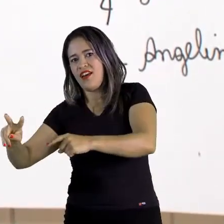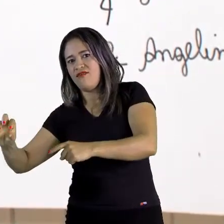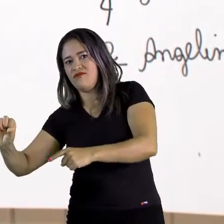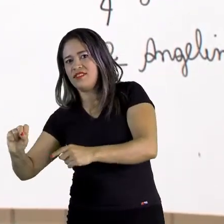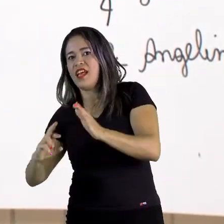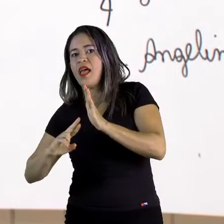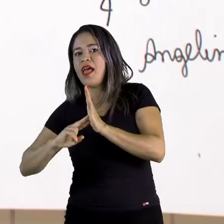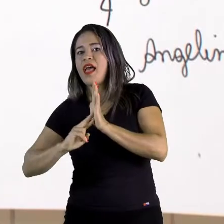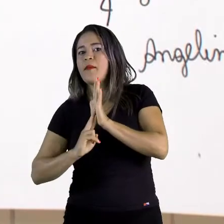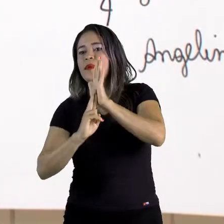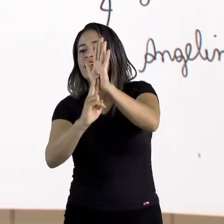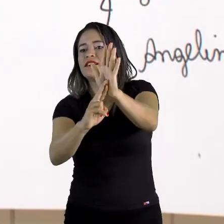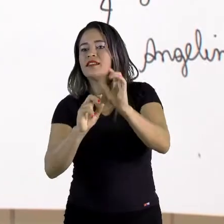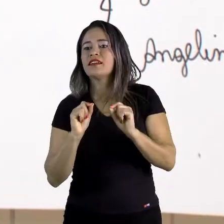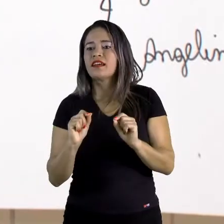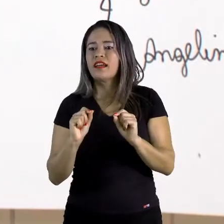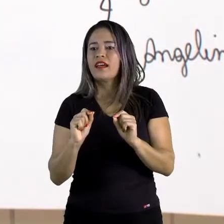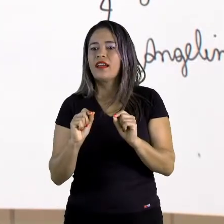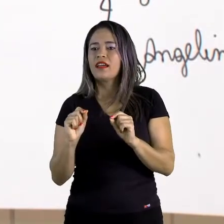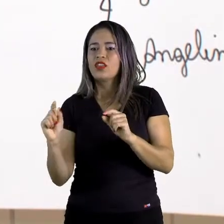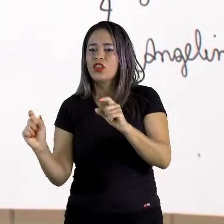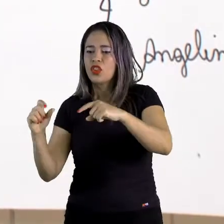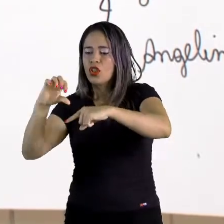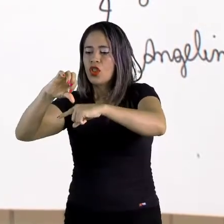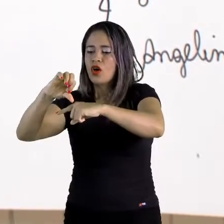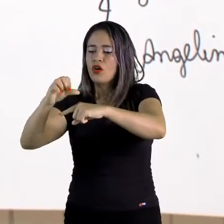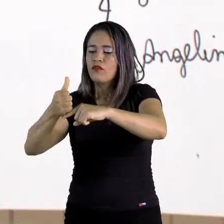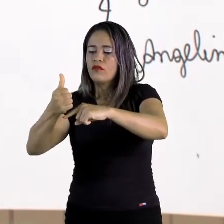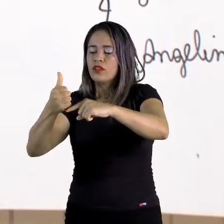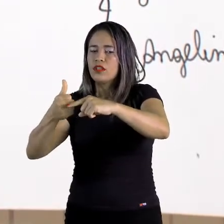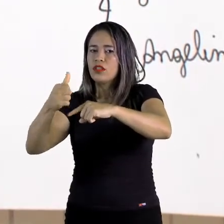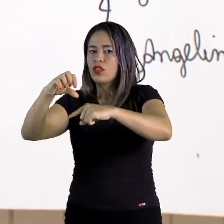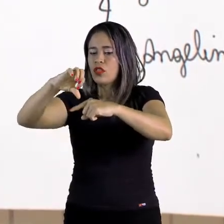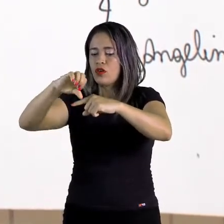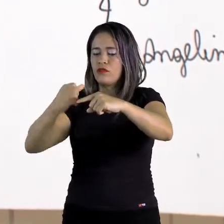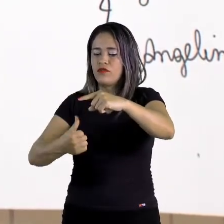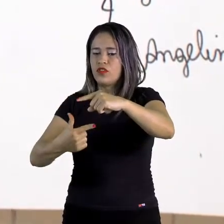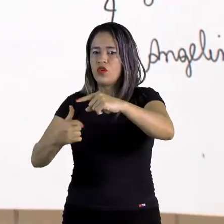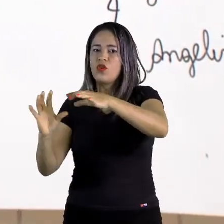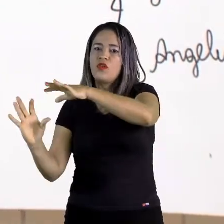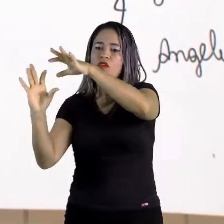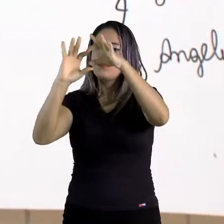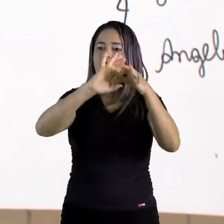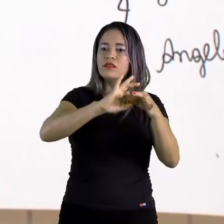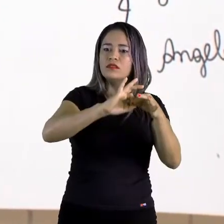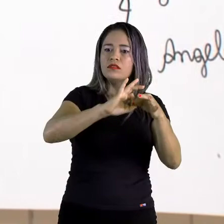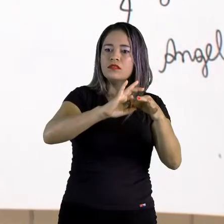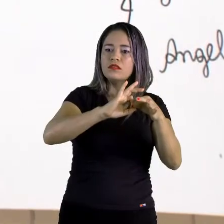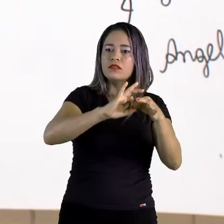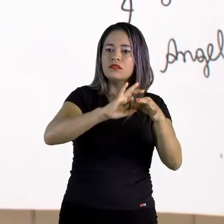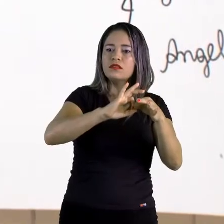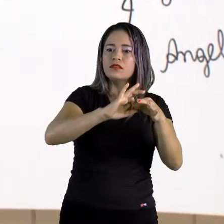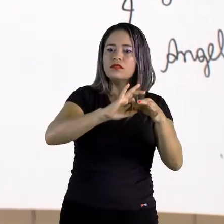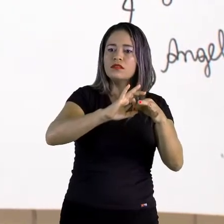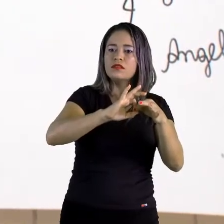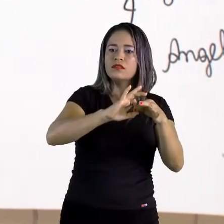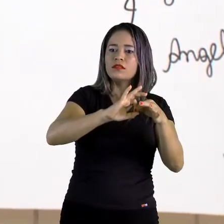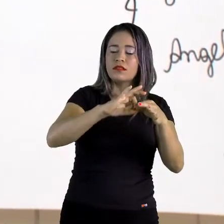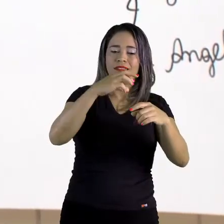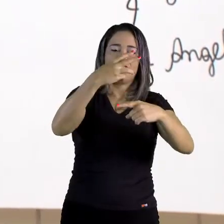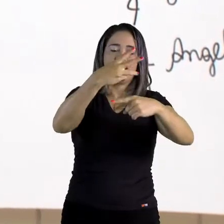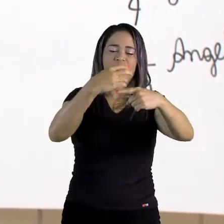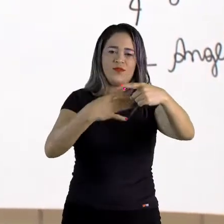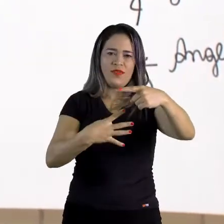quem, turminha? 9 dozeavos, 3 quartos. Então, entre 2 terços e 3